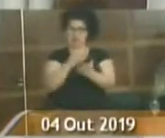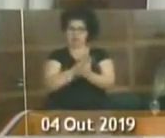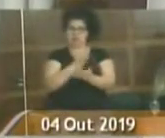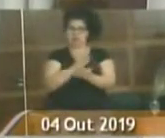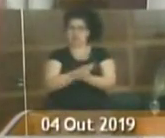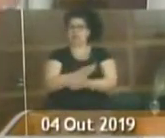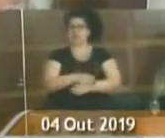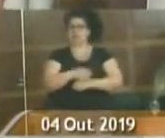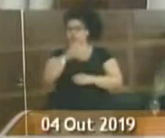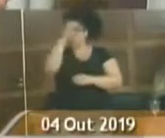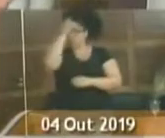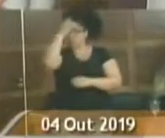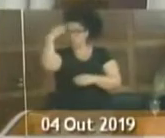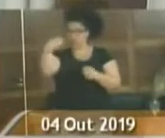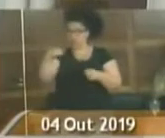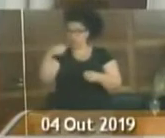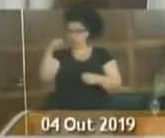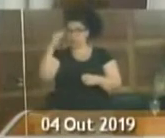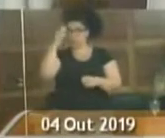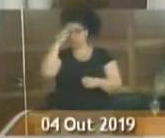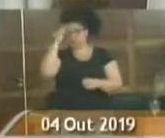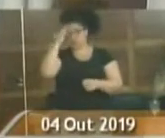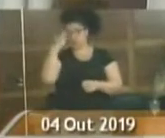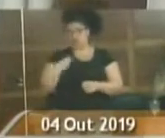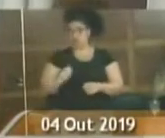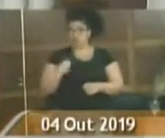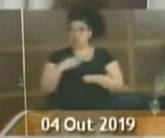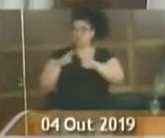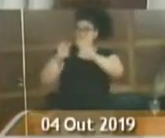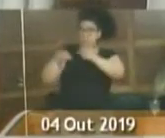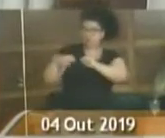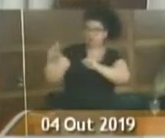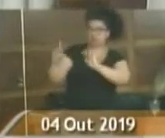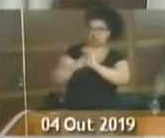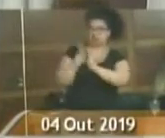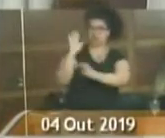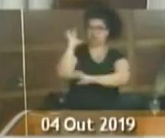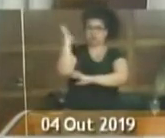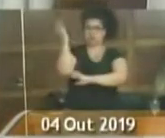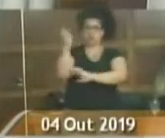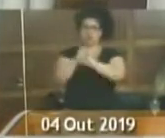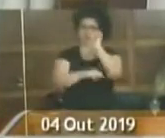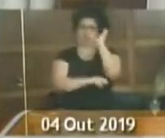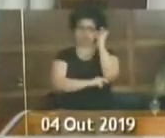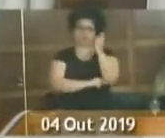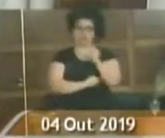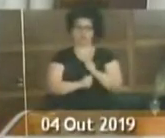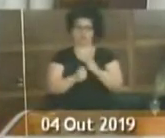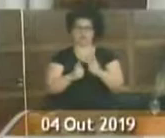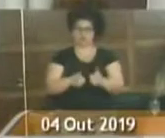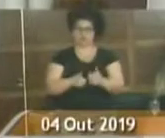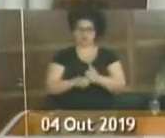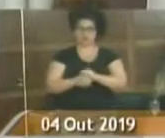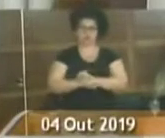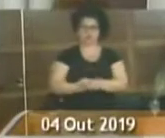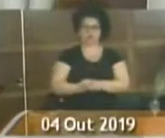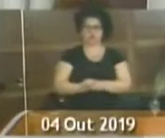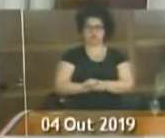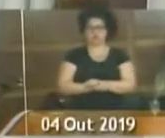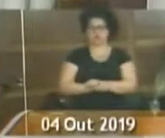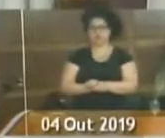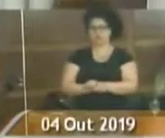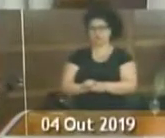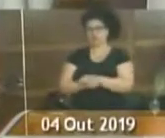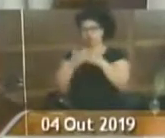ter consciência, porque eles precisam, eles vivem bem no ambiente deles, lá que é a natureza, tá bom? Muito obrigada